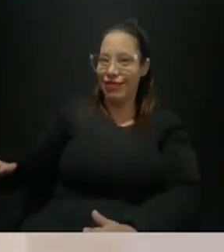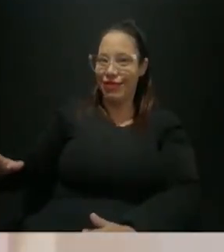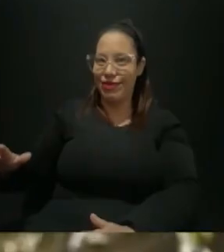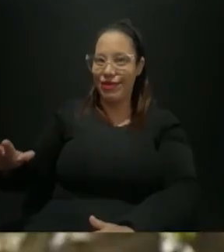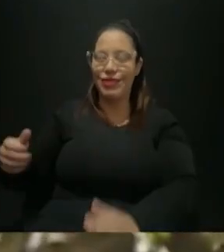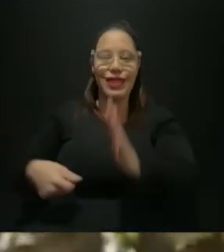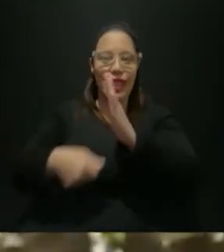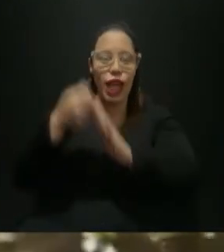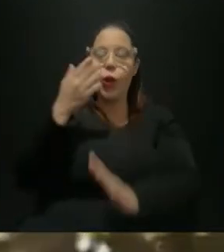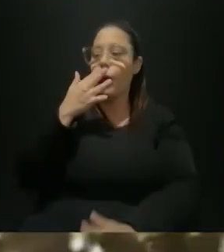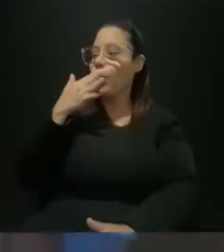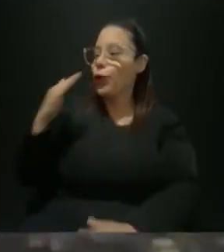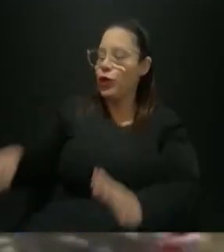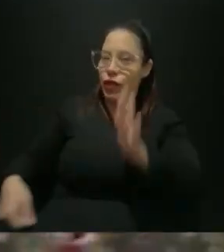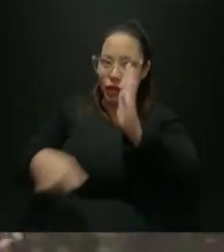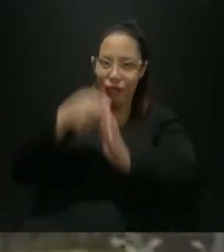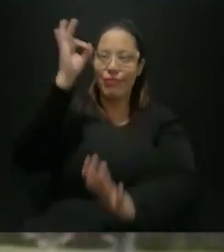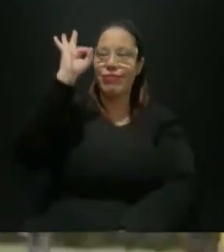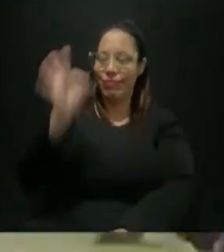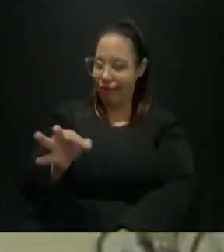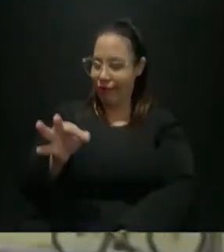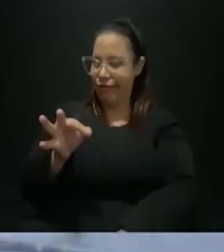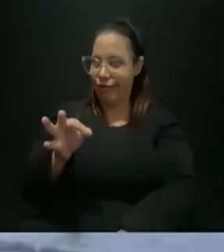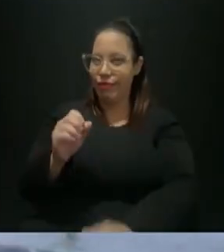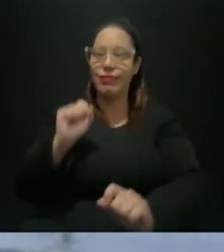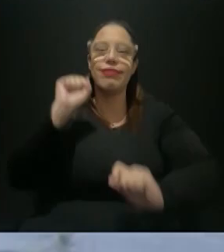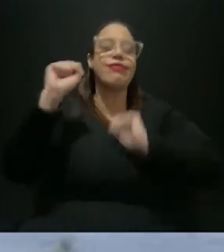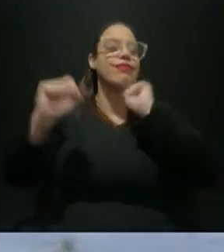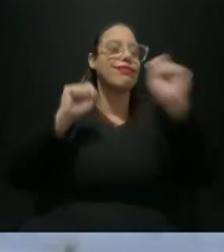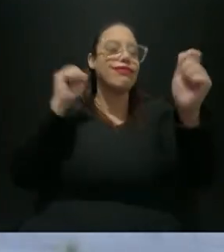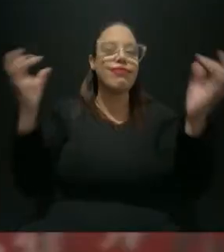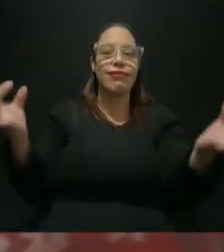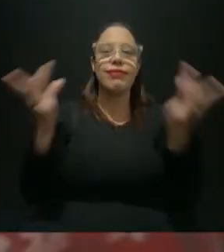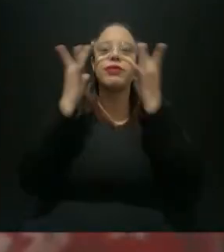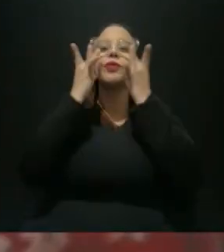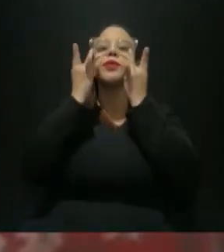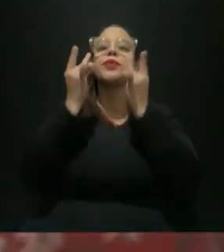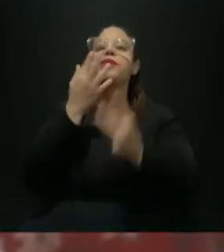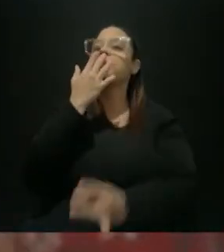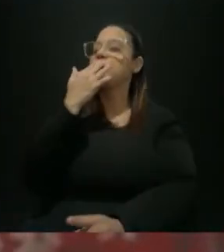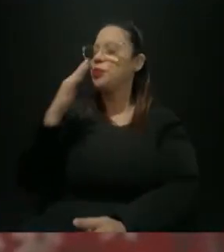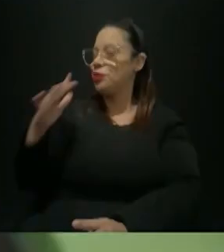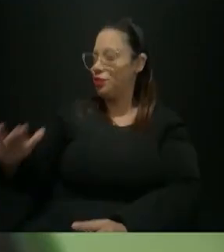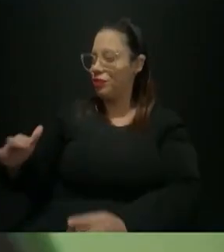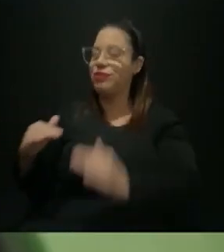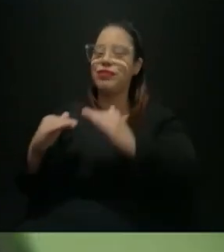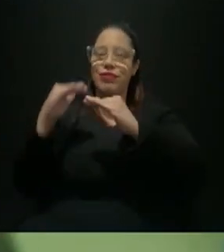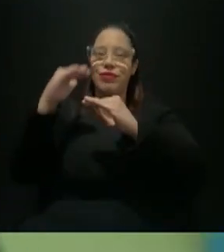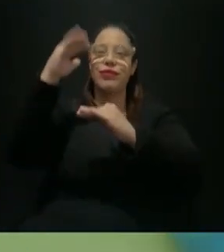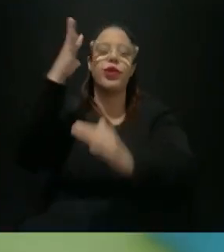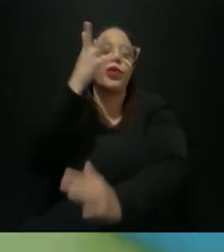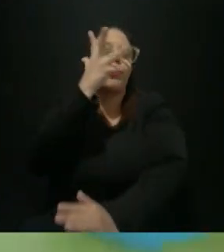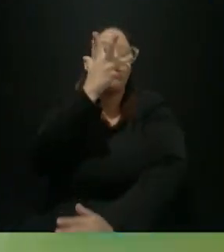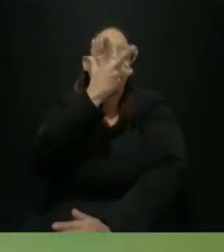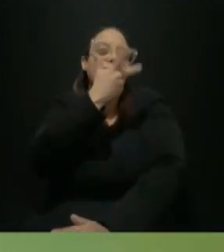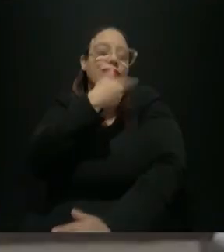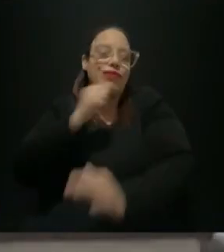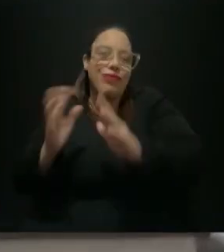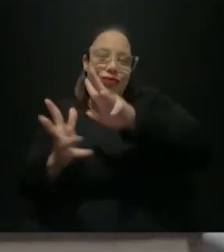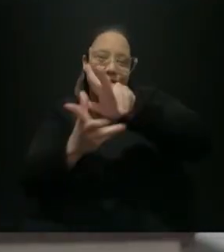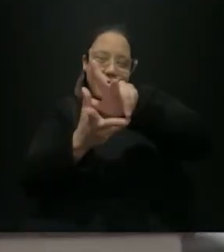vem primeiro. Quanto mais atenção para a criança, mais beleza para o mundo